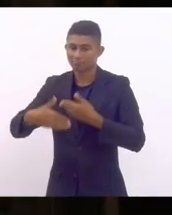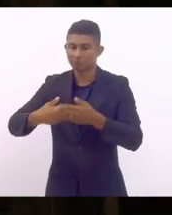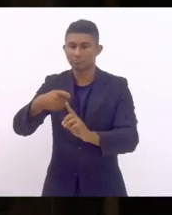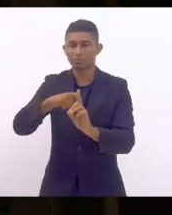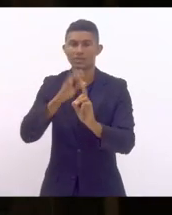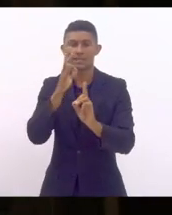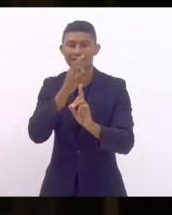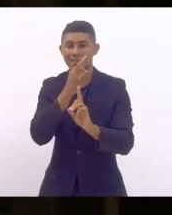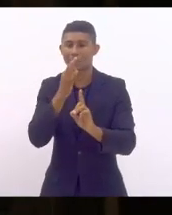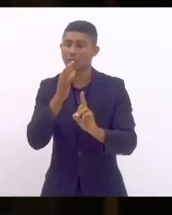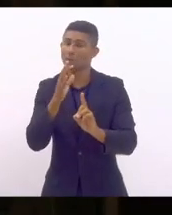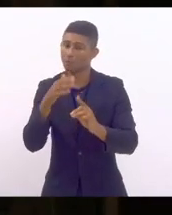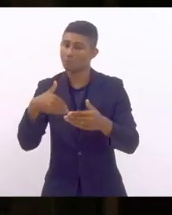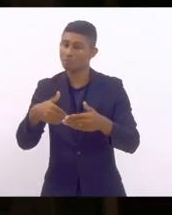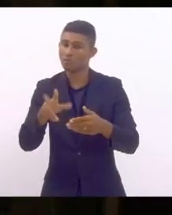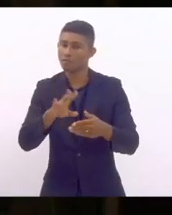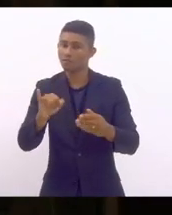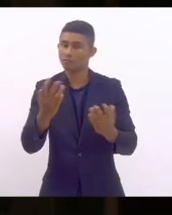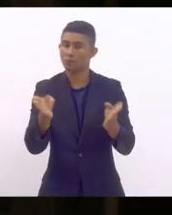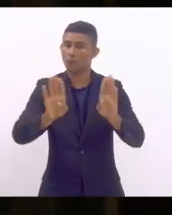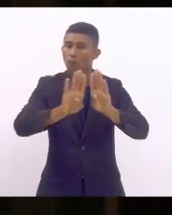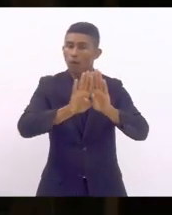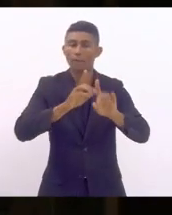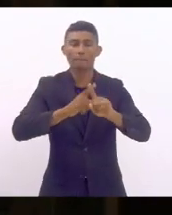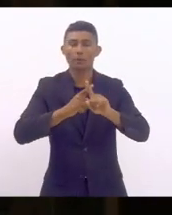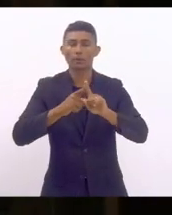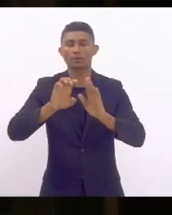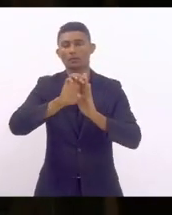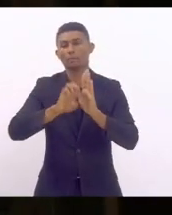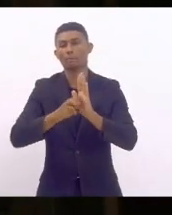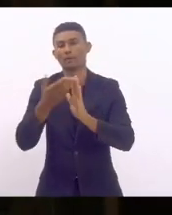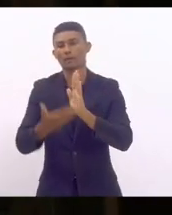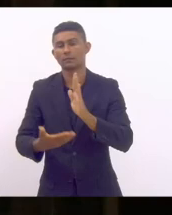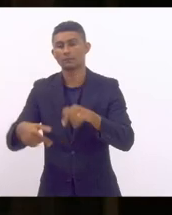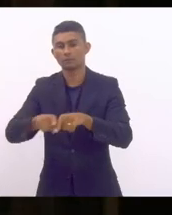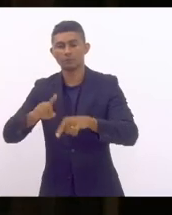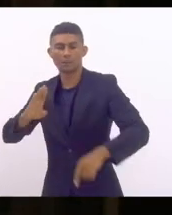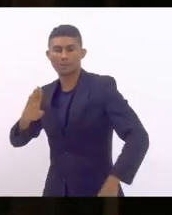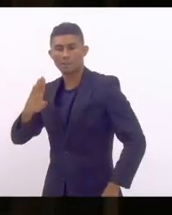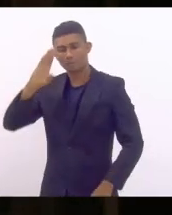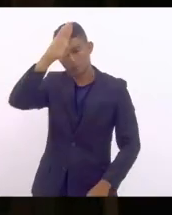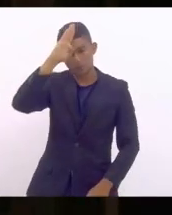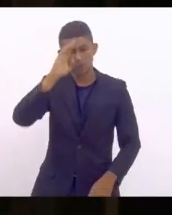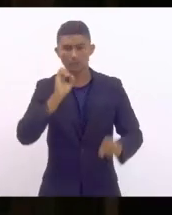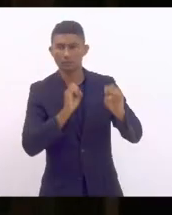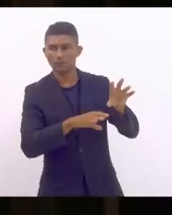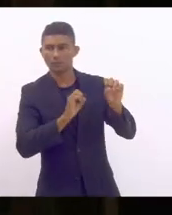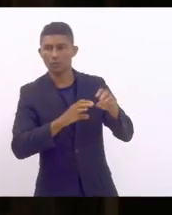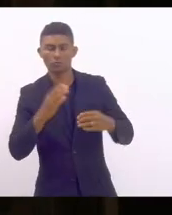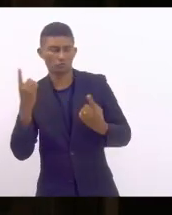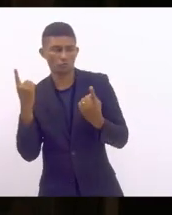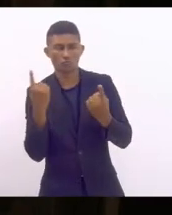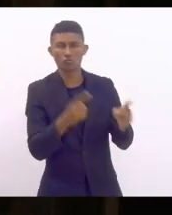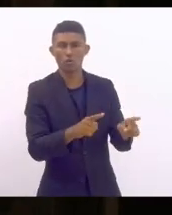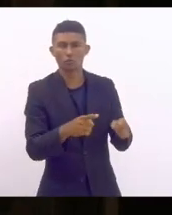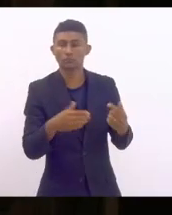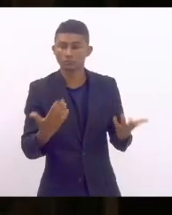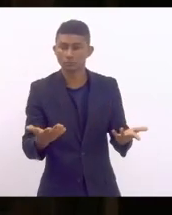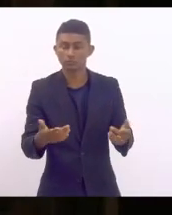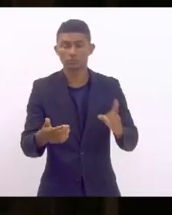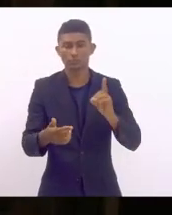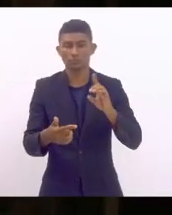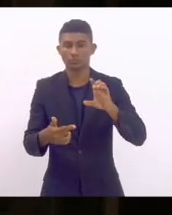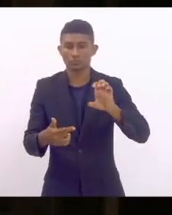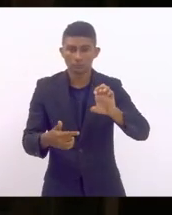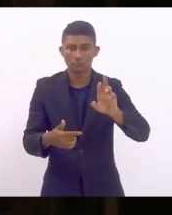dessa hein o canal e dos ataques da educação feitos por bolsonaro Mas eu deixei UFRJ ao mesmo tempo é